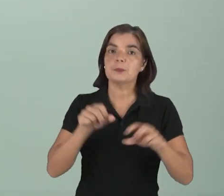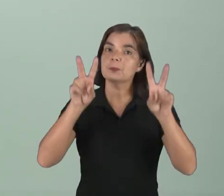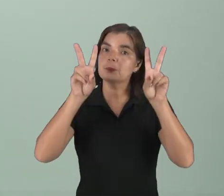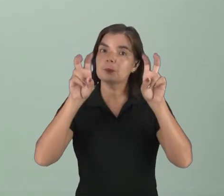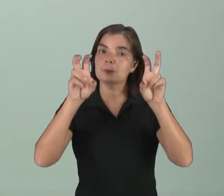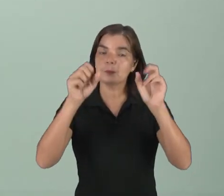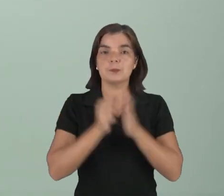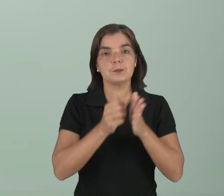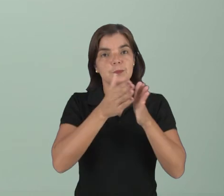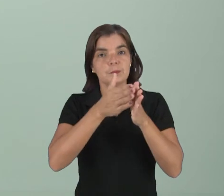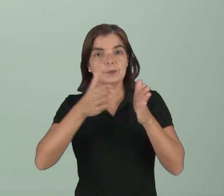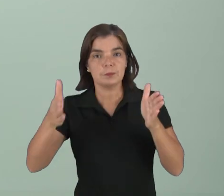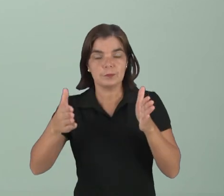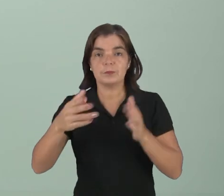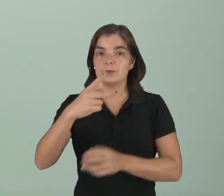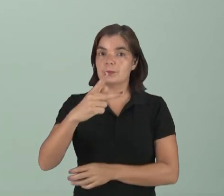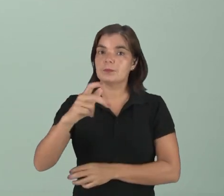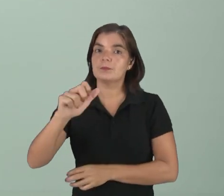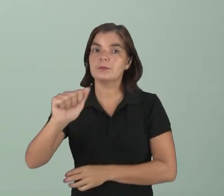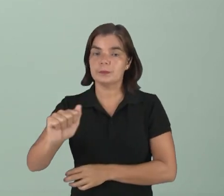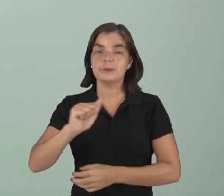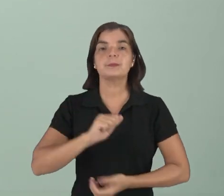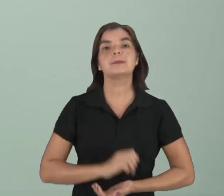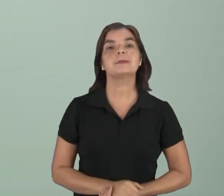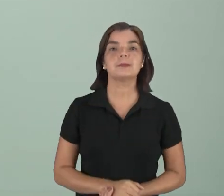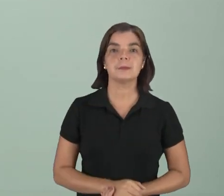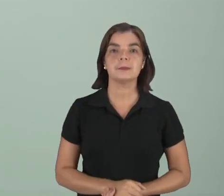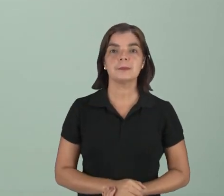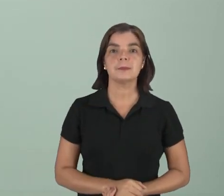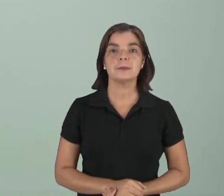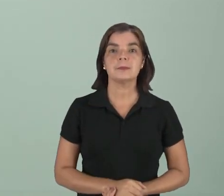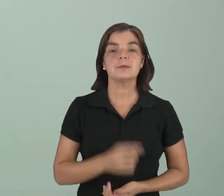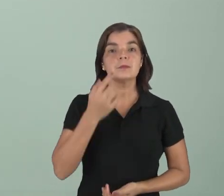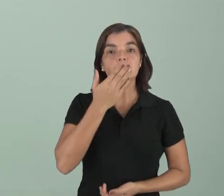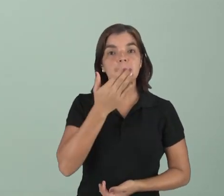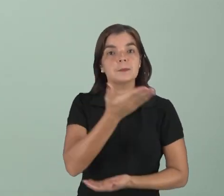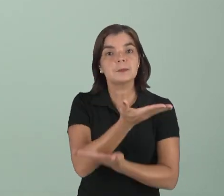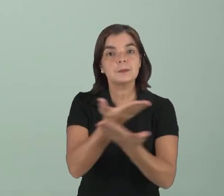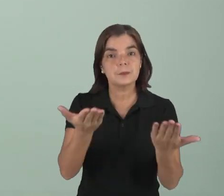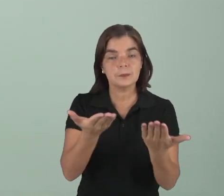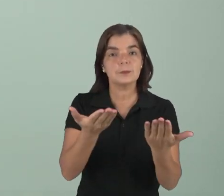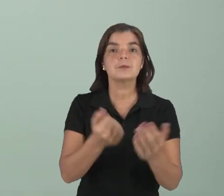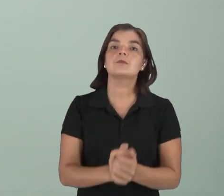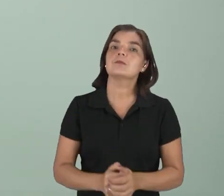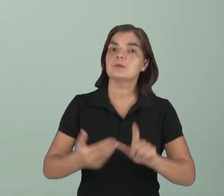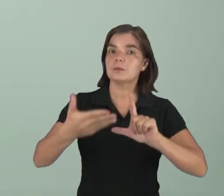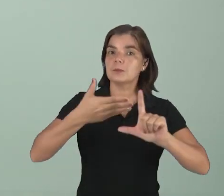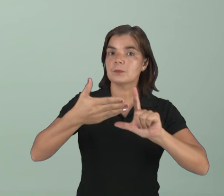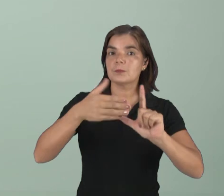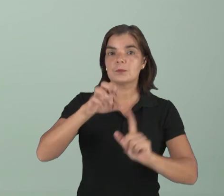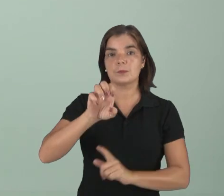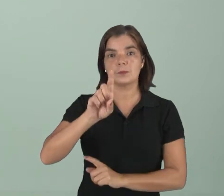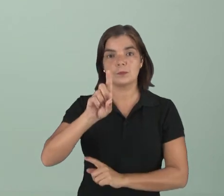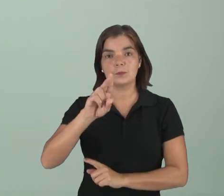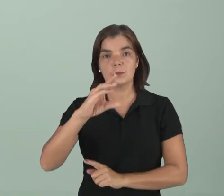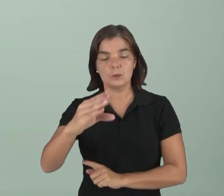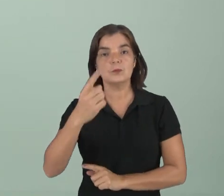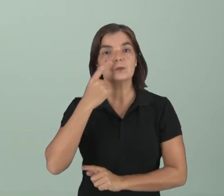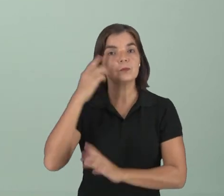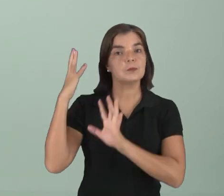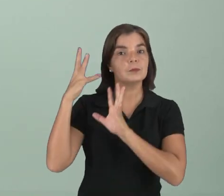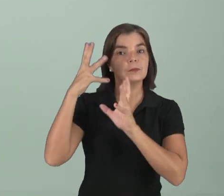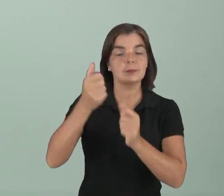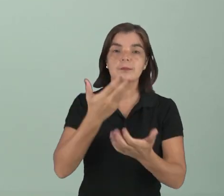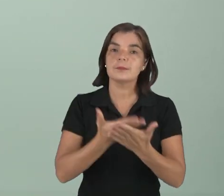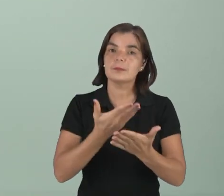sobre sequência e progressão aritmética. Peço a vocês que recorram à plataforma Eduque, revejam